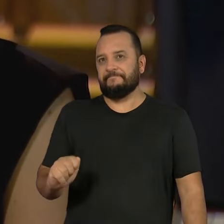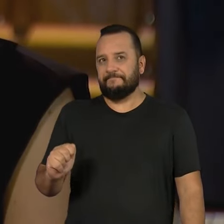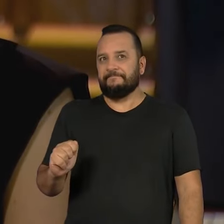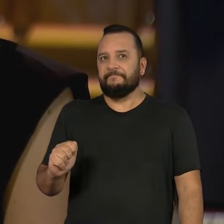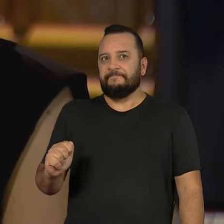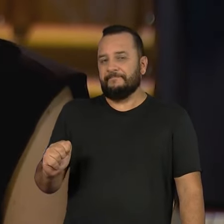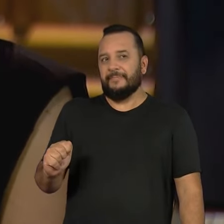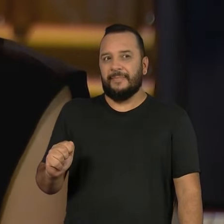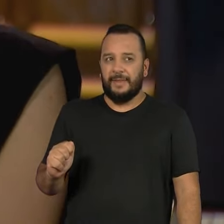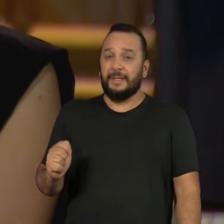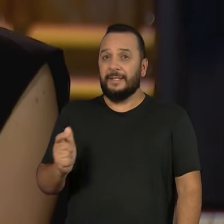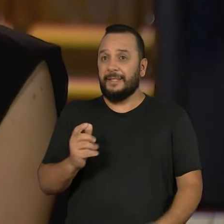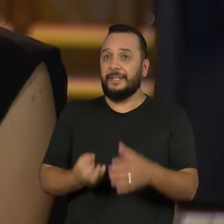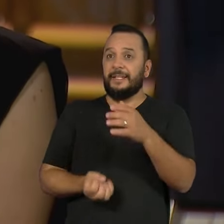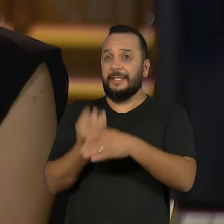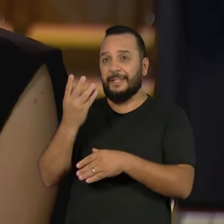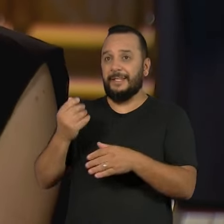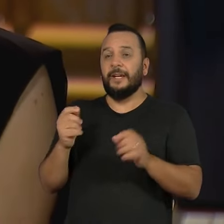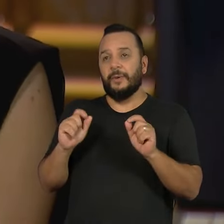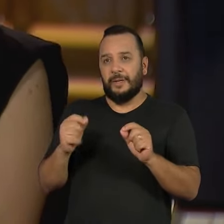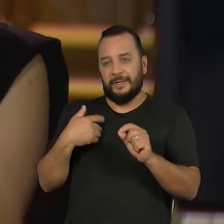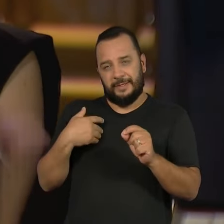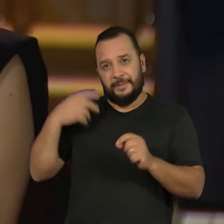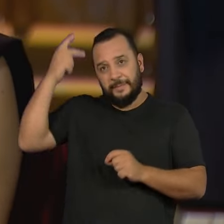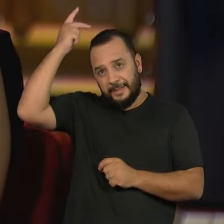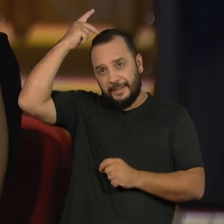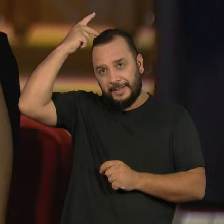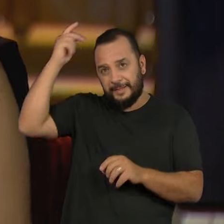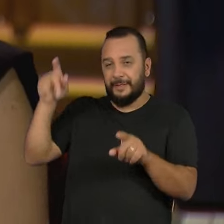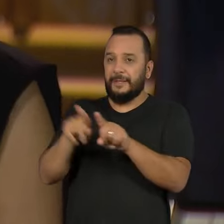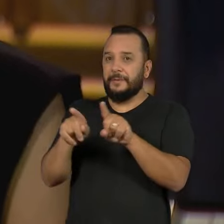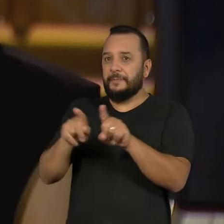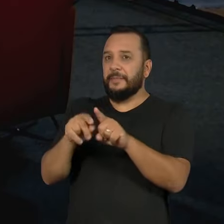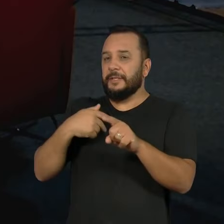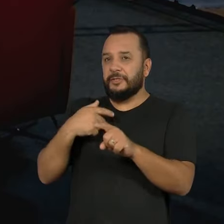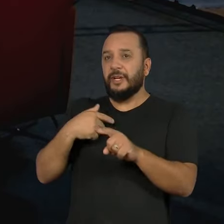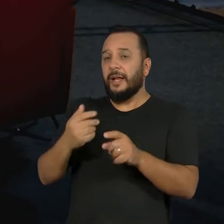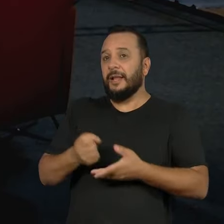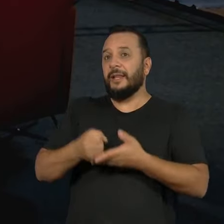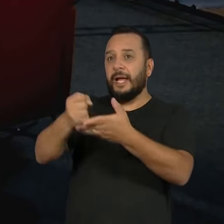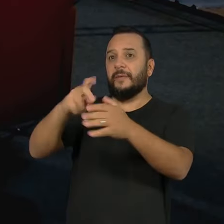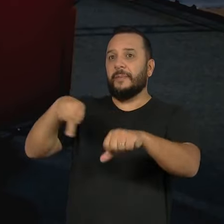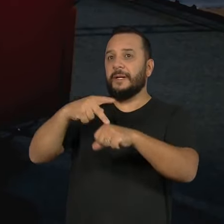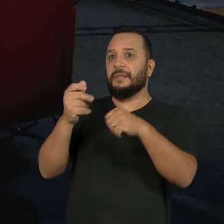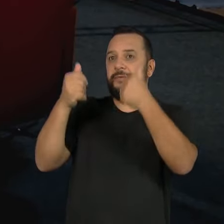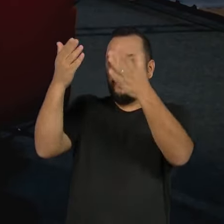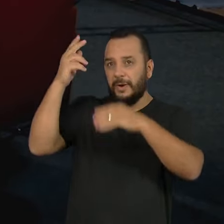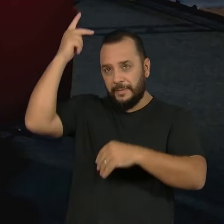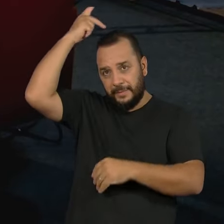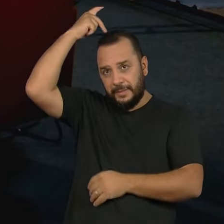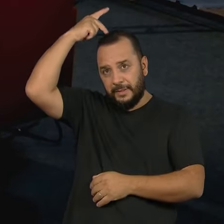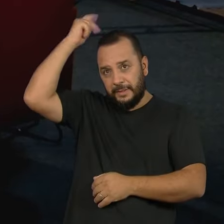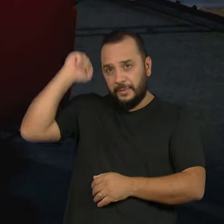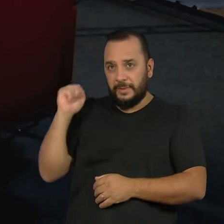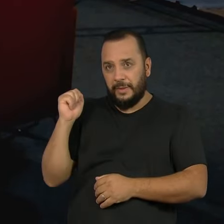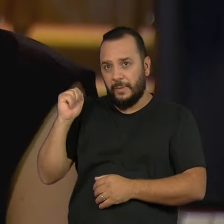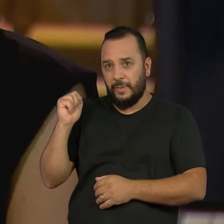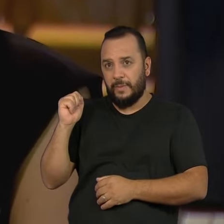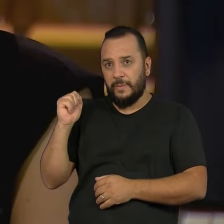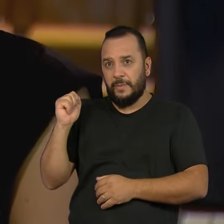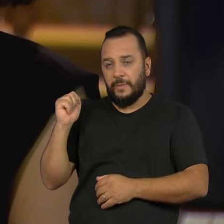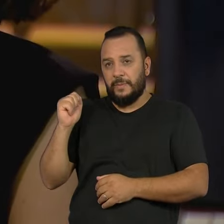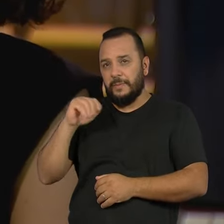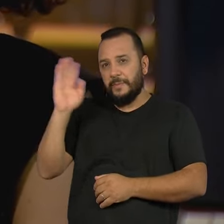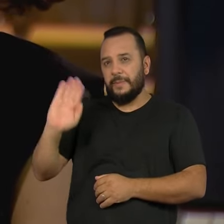costuma dizer o Brasil produz pentecostalismo o Brasil exporta pentecostalismo também então o Brasil é um país onde